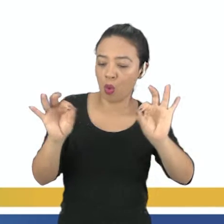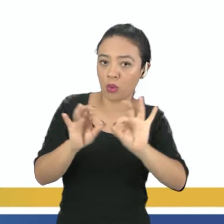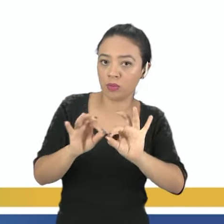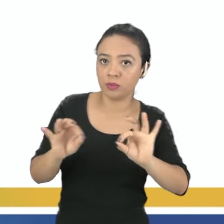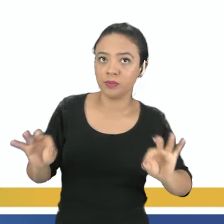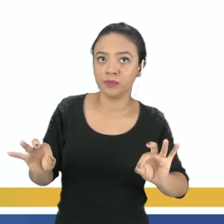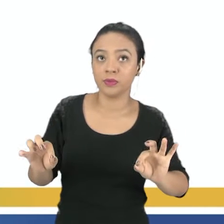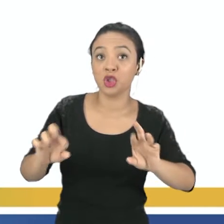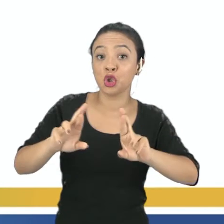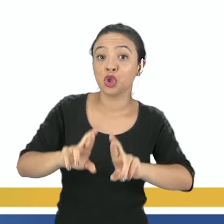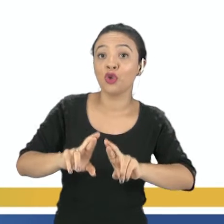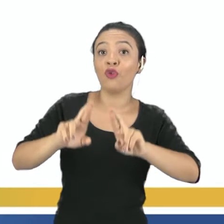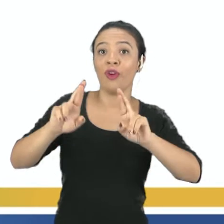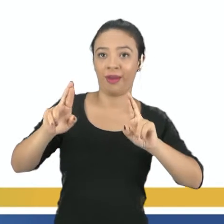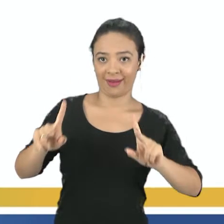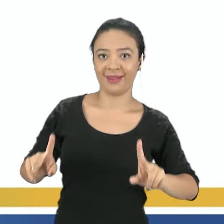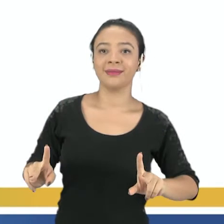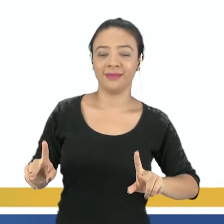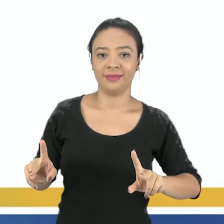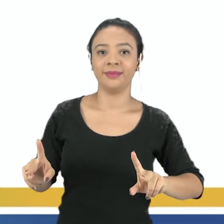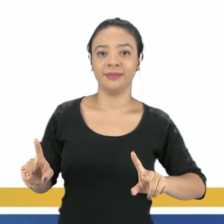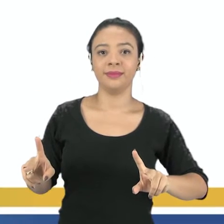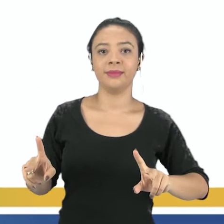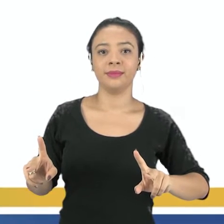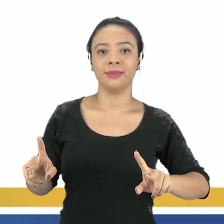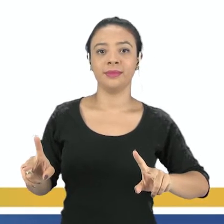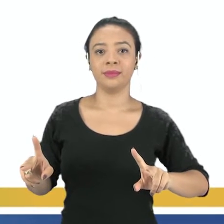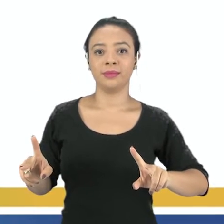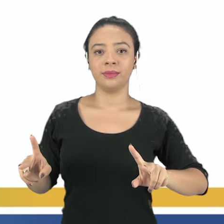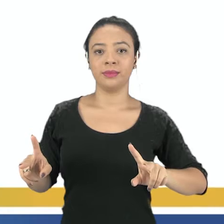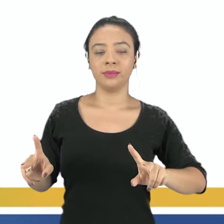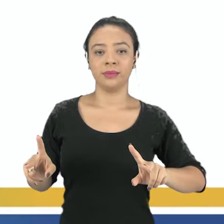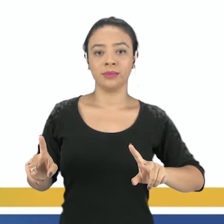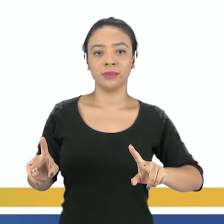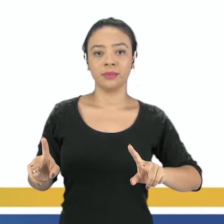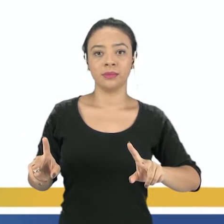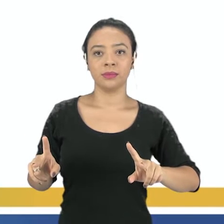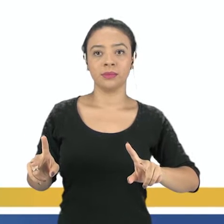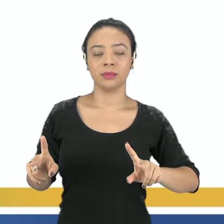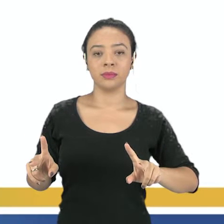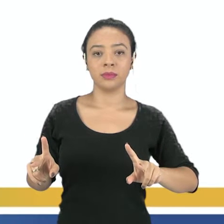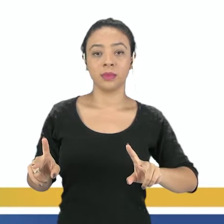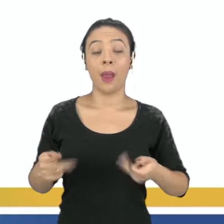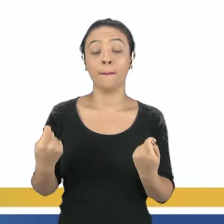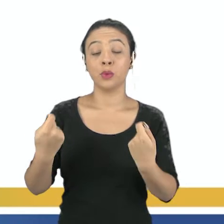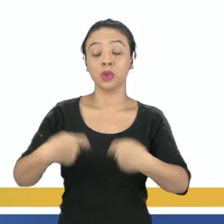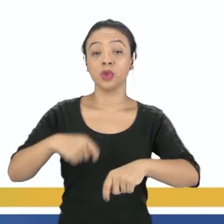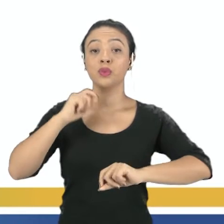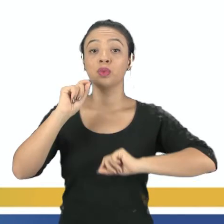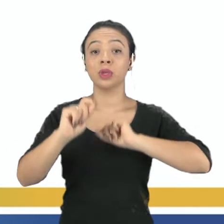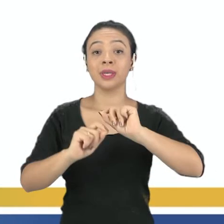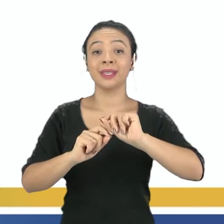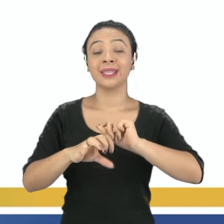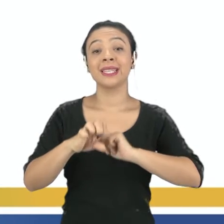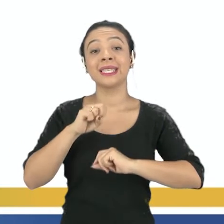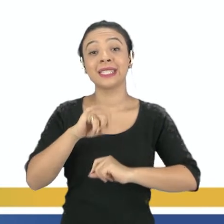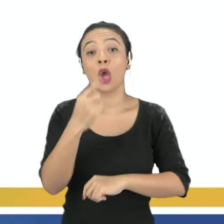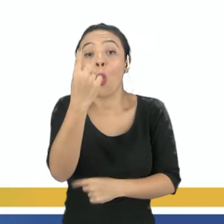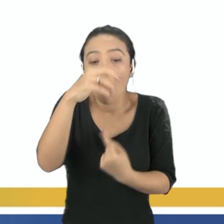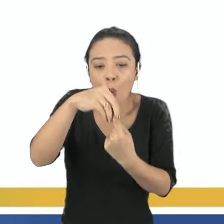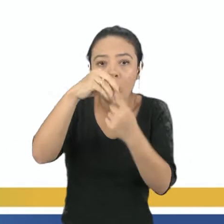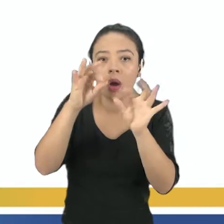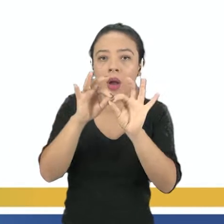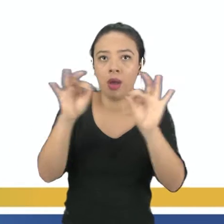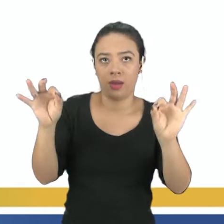colineares distintos né quer dizer que são diferentes aí que não estão sobrepostos só é possível que uma única reta